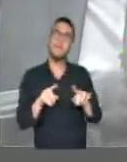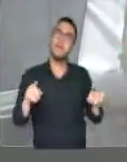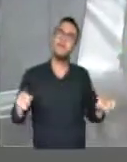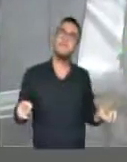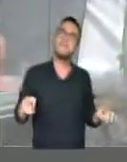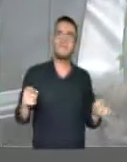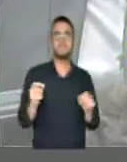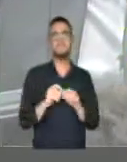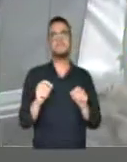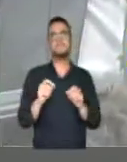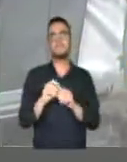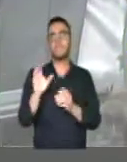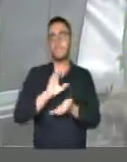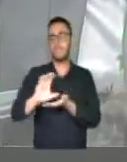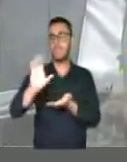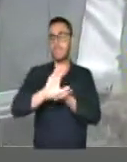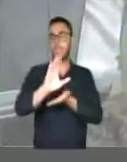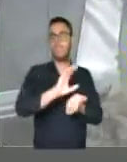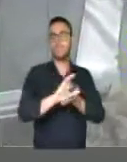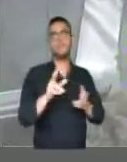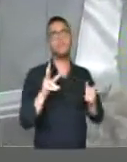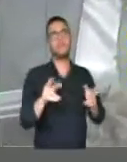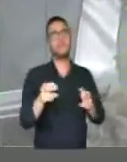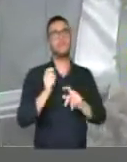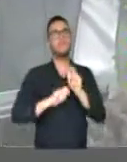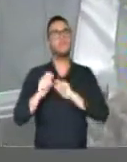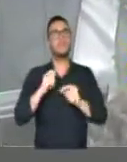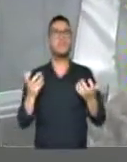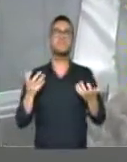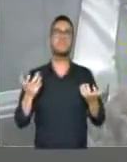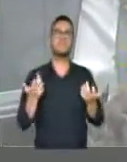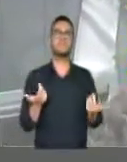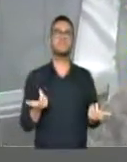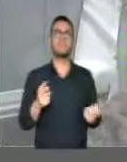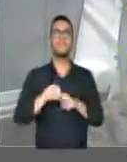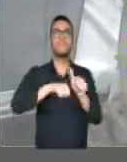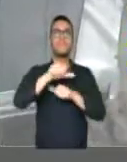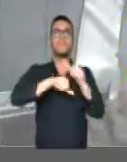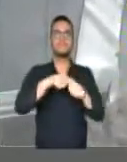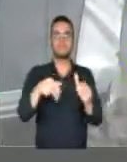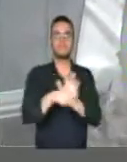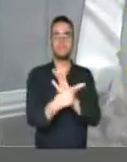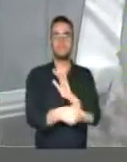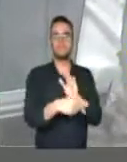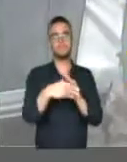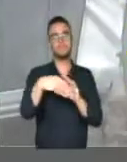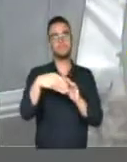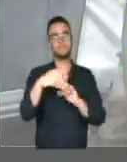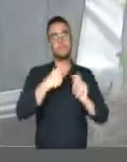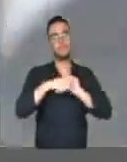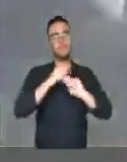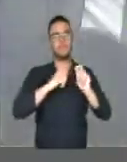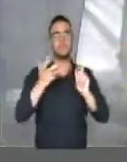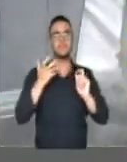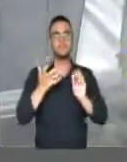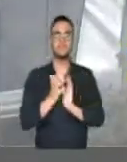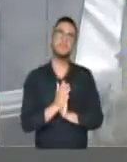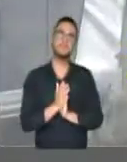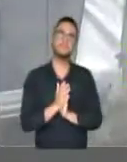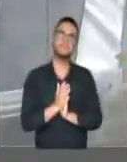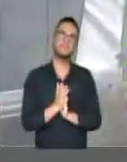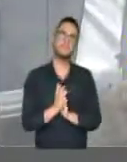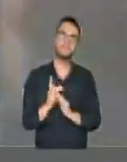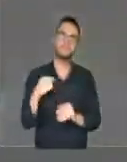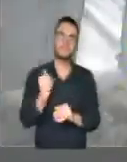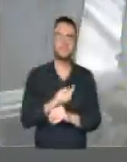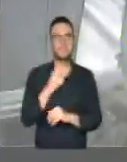todas as aspas, que o mercado quer. Portanto, o que vimos aqui, em termos da defesa